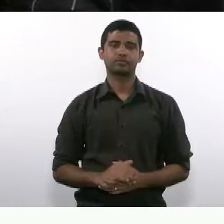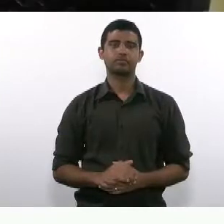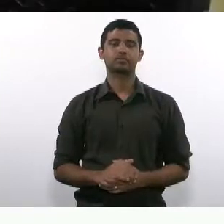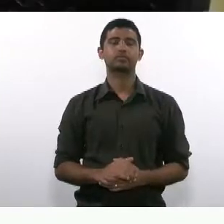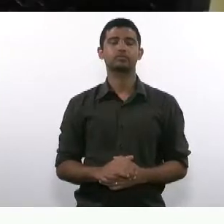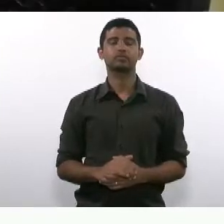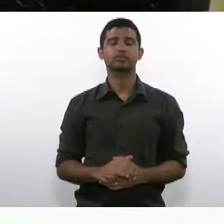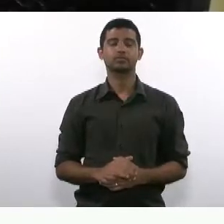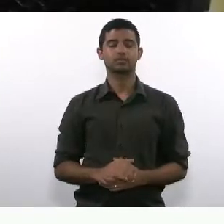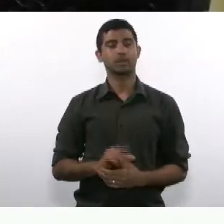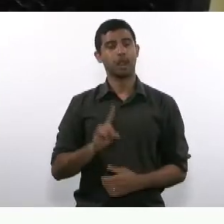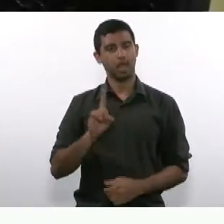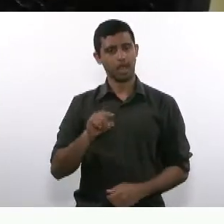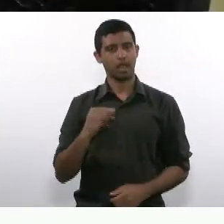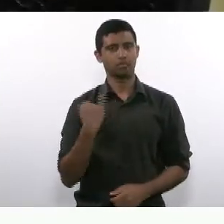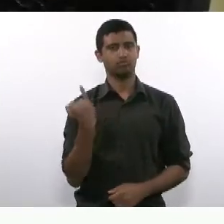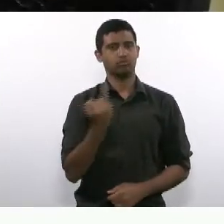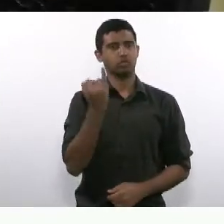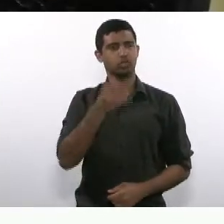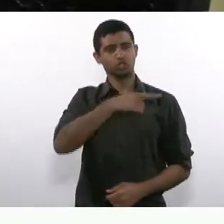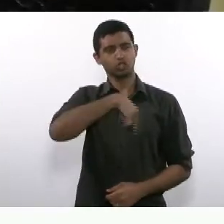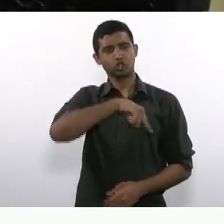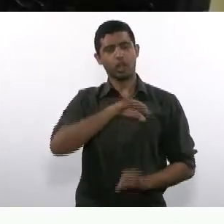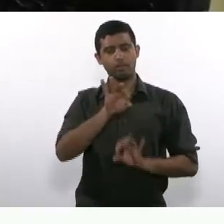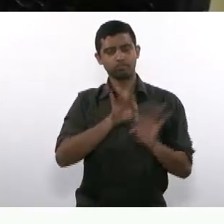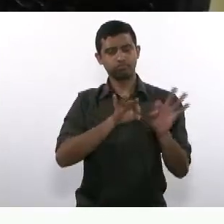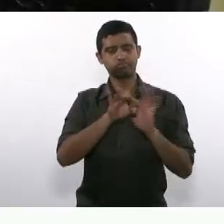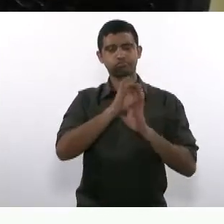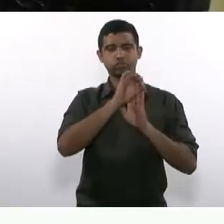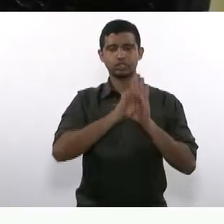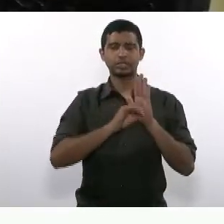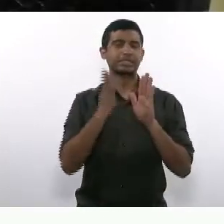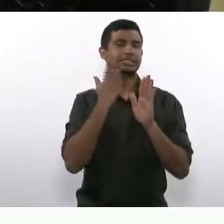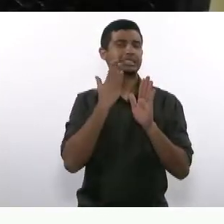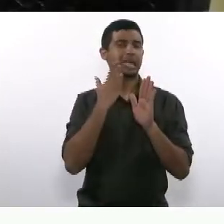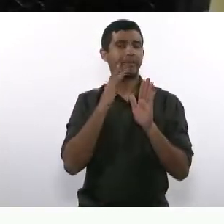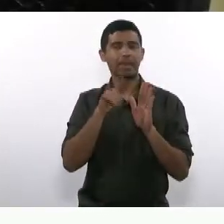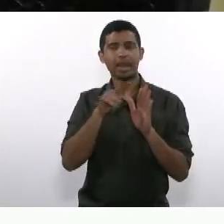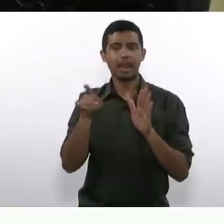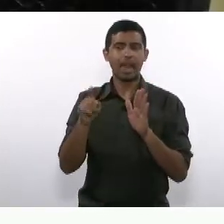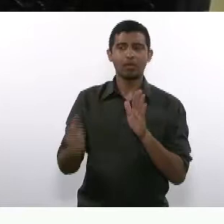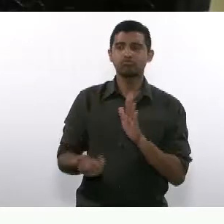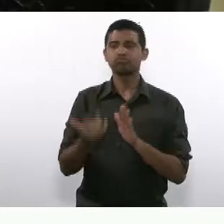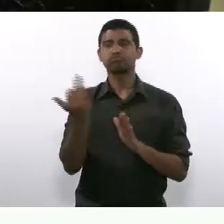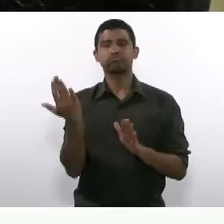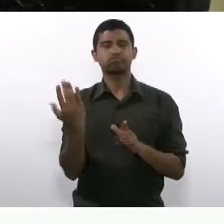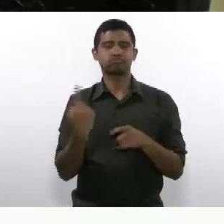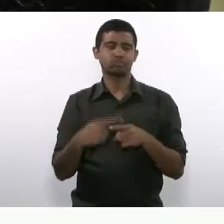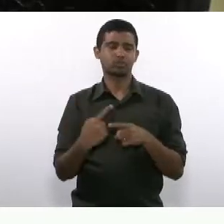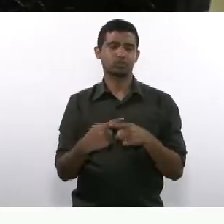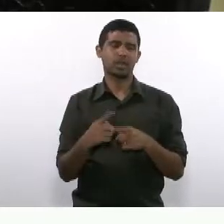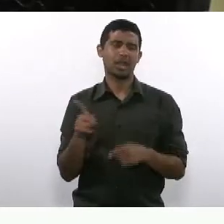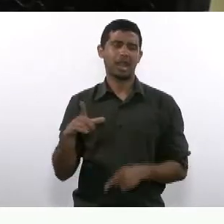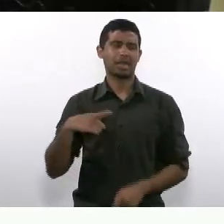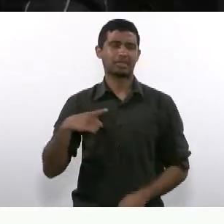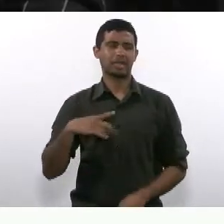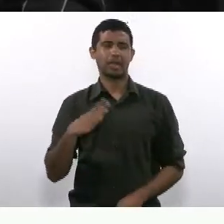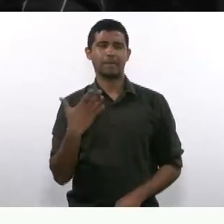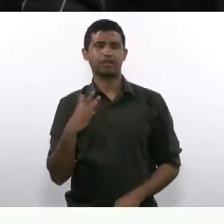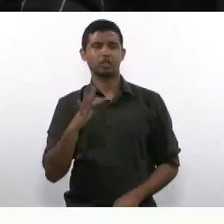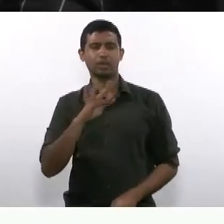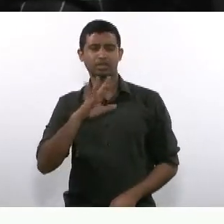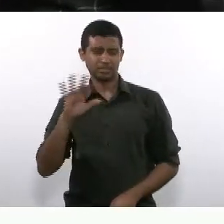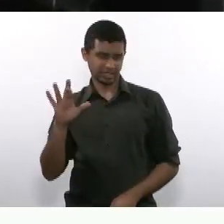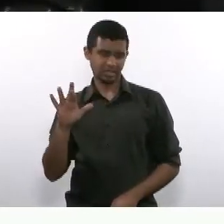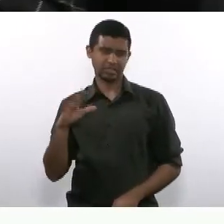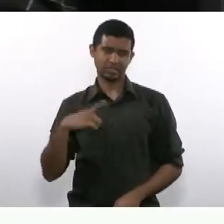É importante para a formatação do orçamento a gente saber o volume, porque eu hoje... Ela tem uma receita de pequenos eventos,